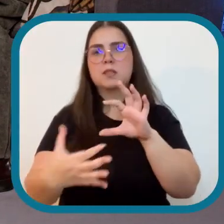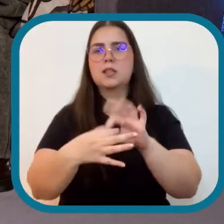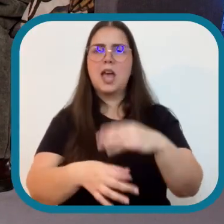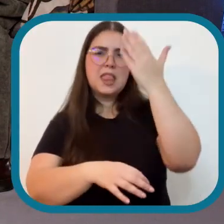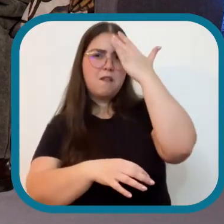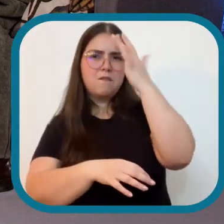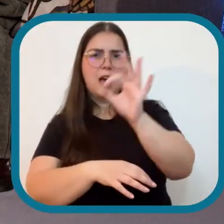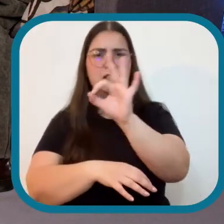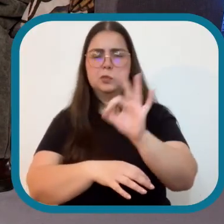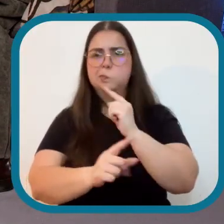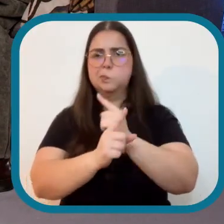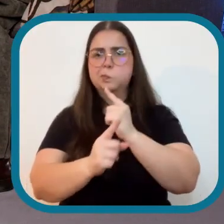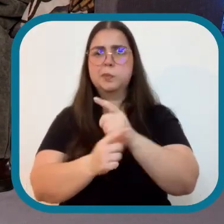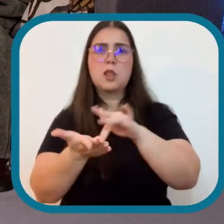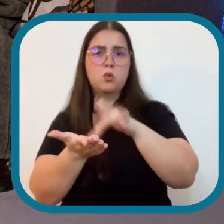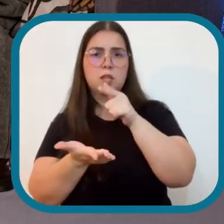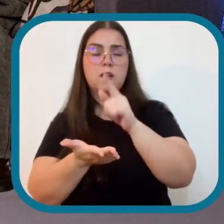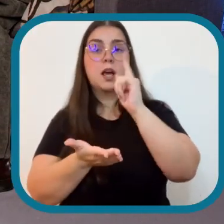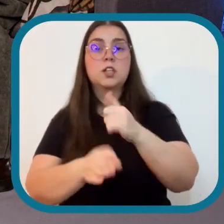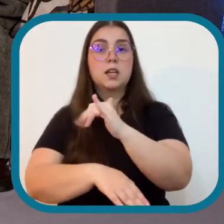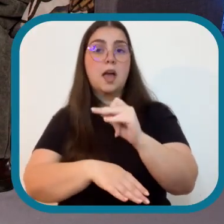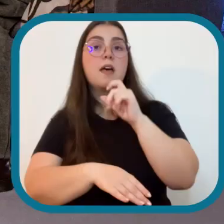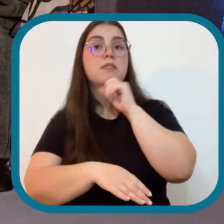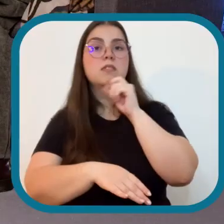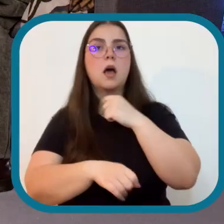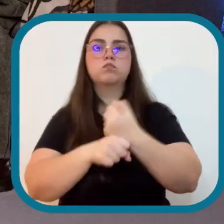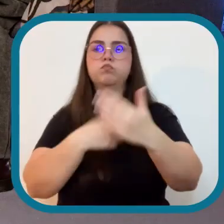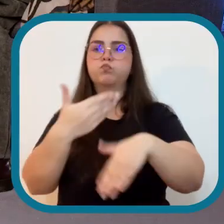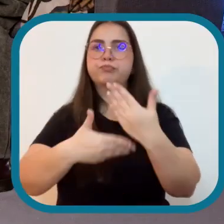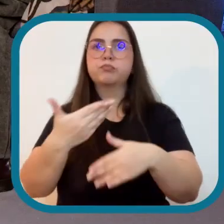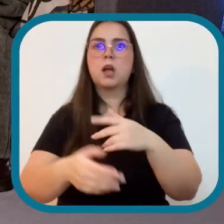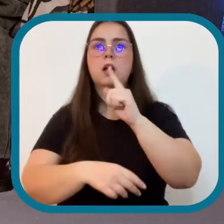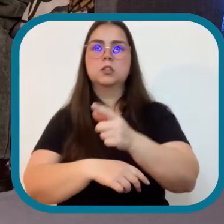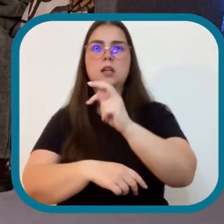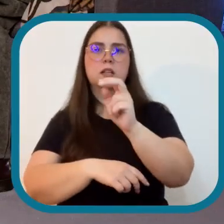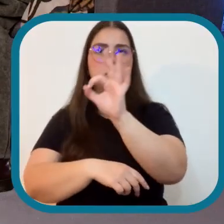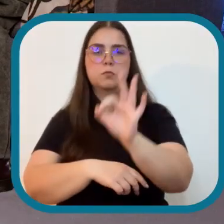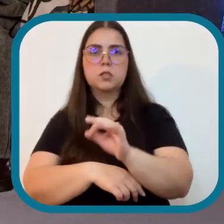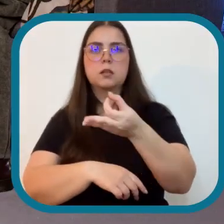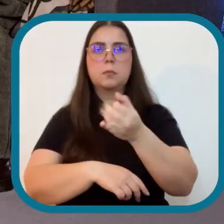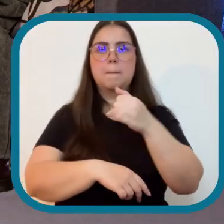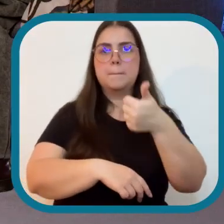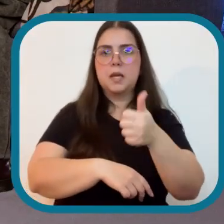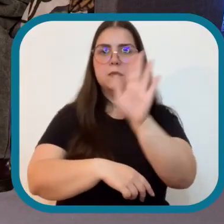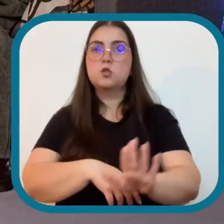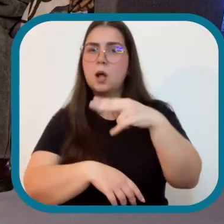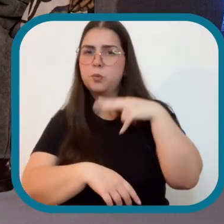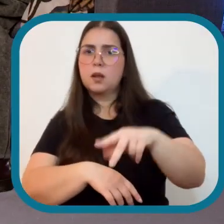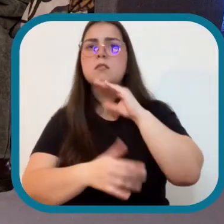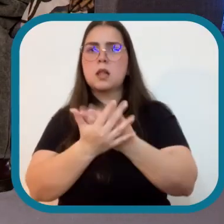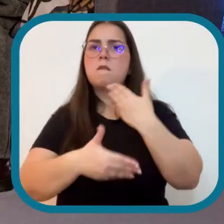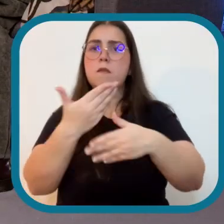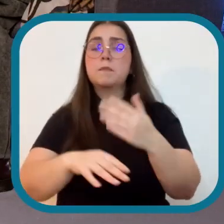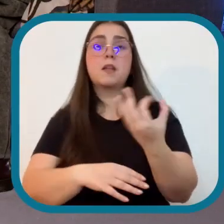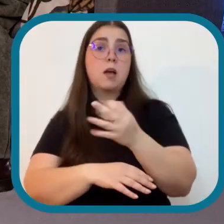algumas estimativas citadas no livro, a inteligência artificial pode vir a contribuir para mais de 3% do PIB nacional português. Apesar desta